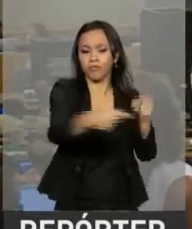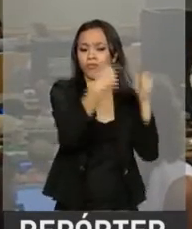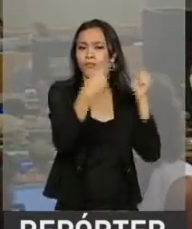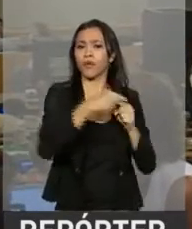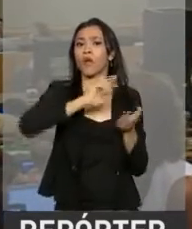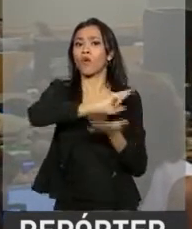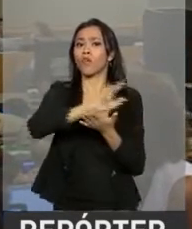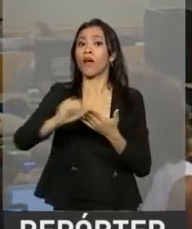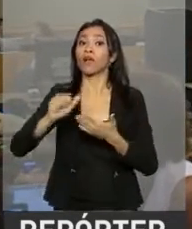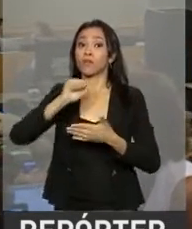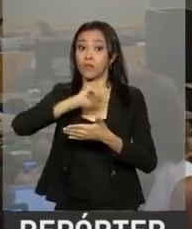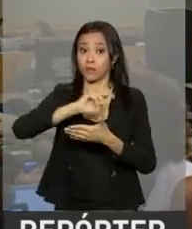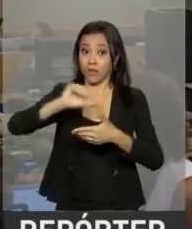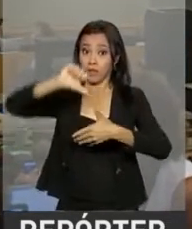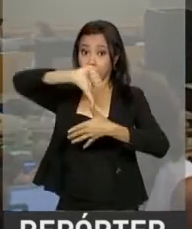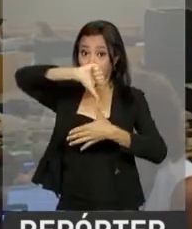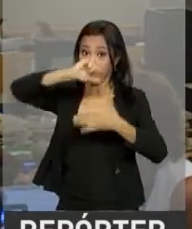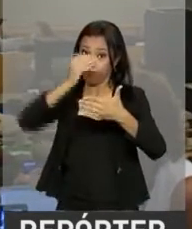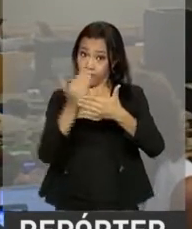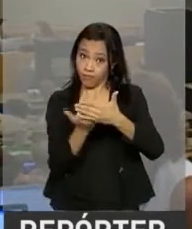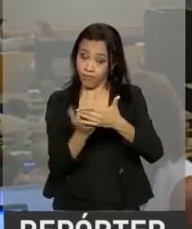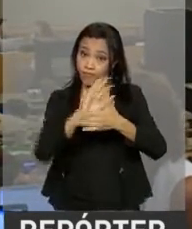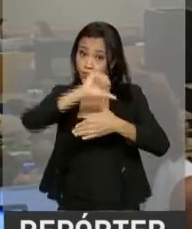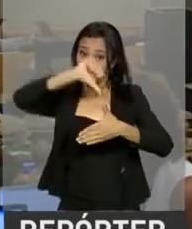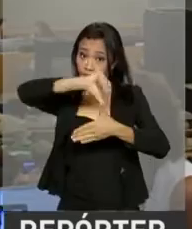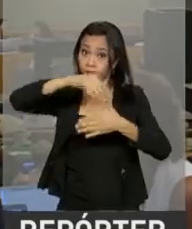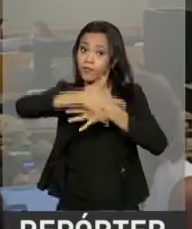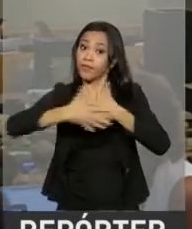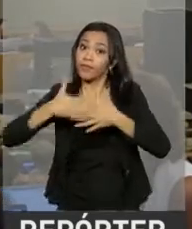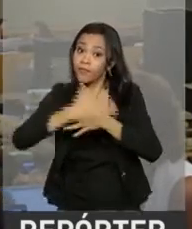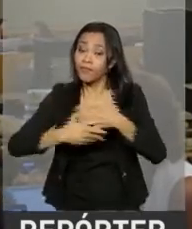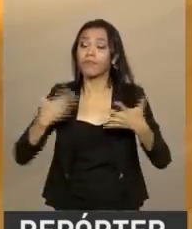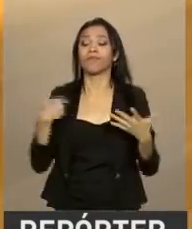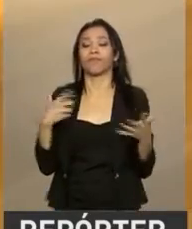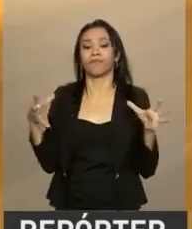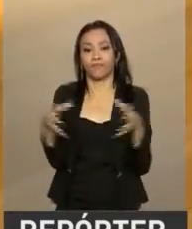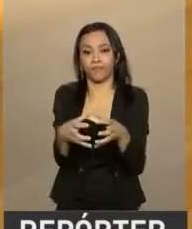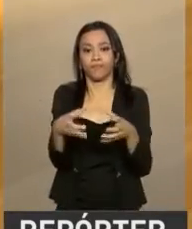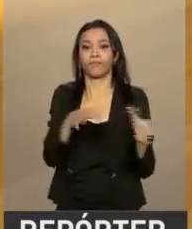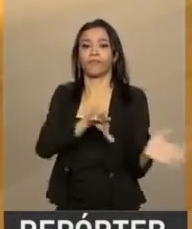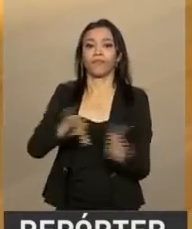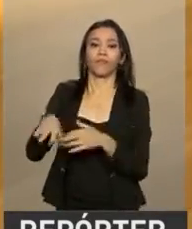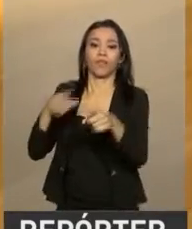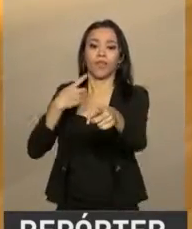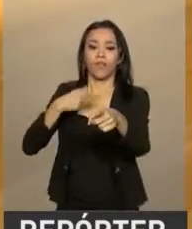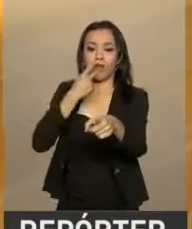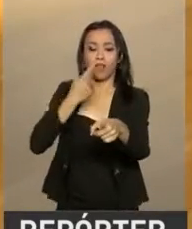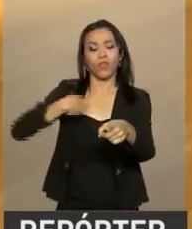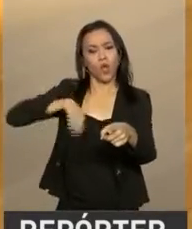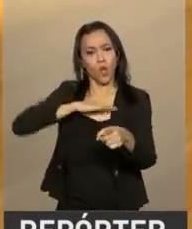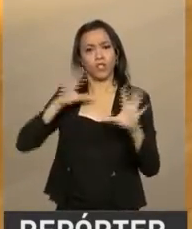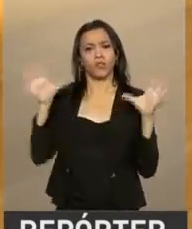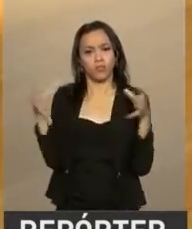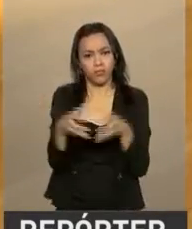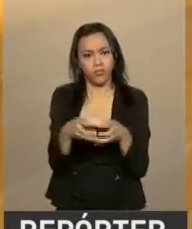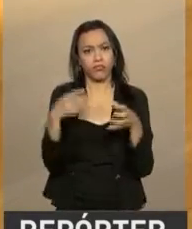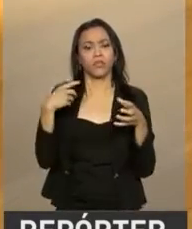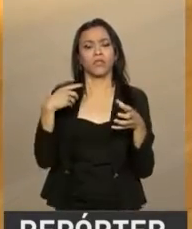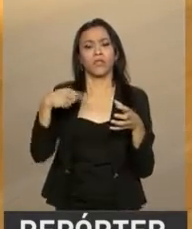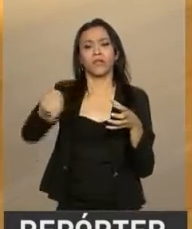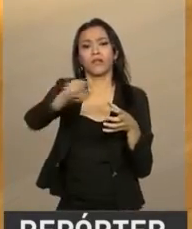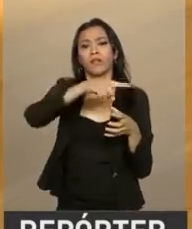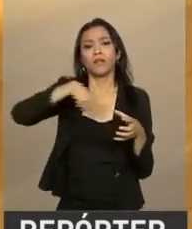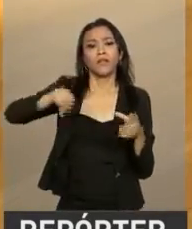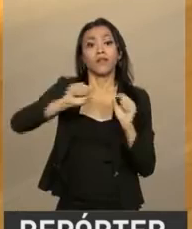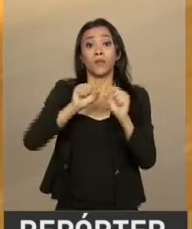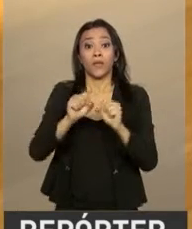Latina, além de integrar os refugiados na sociedade brasileira. Estamos engajados em iniciativas de